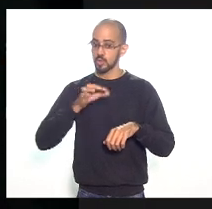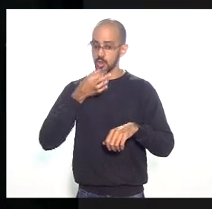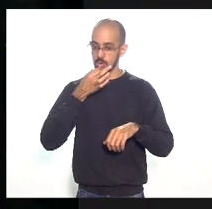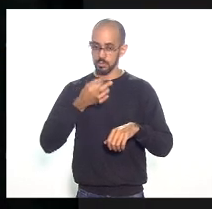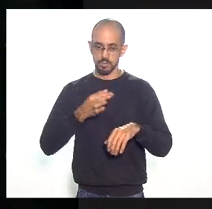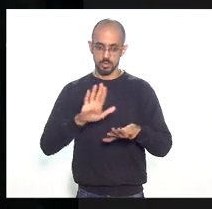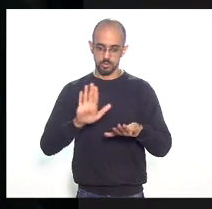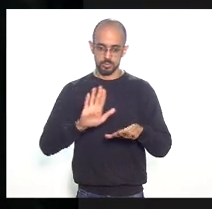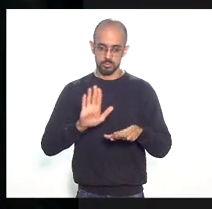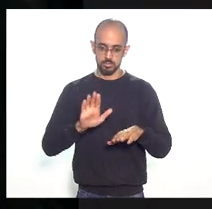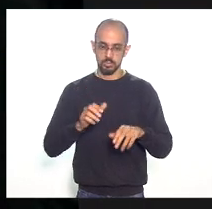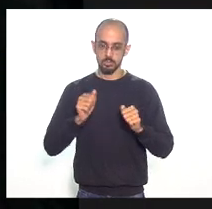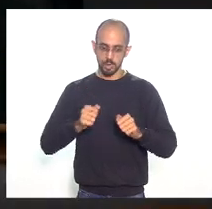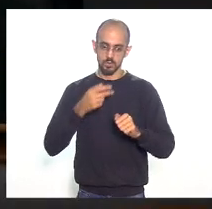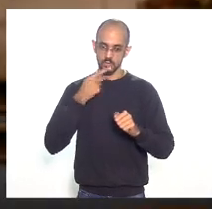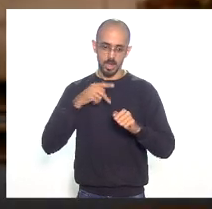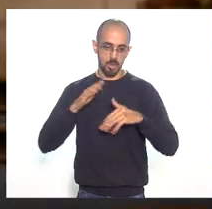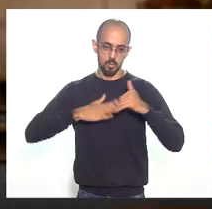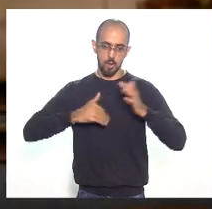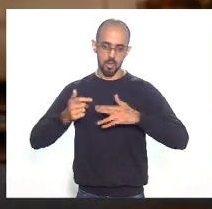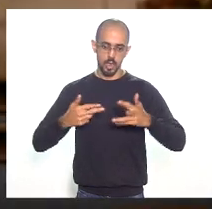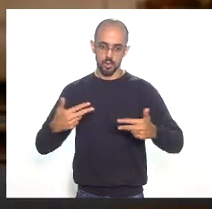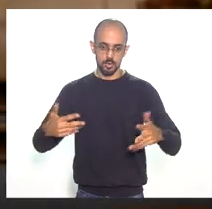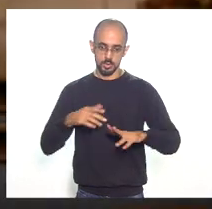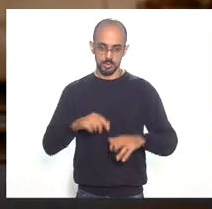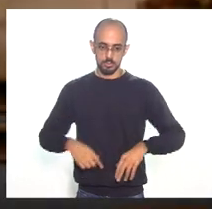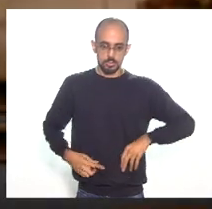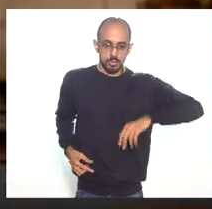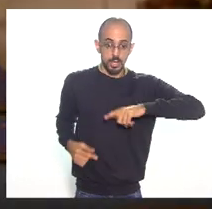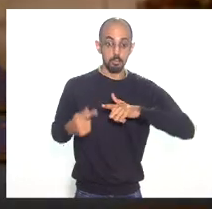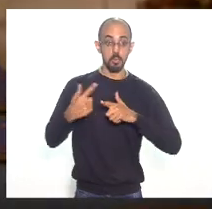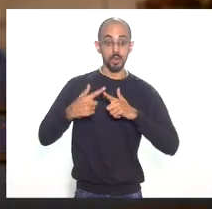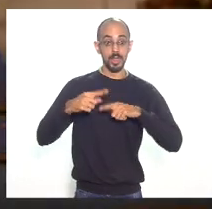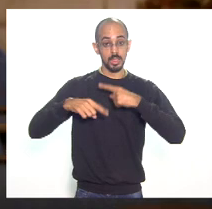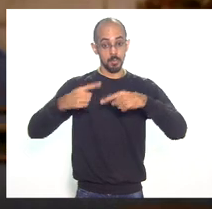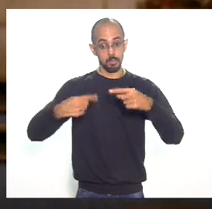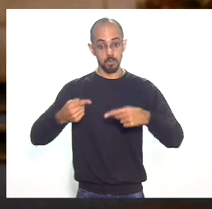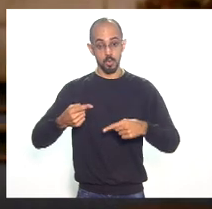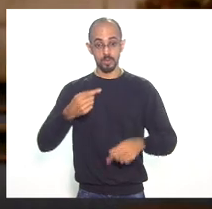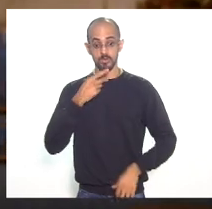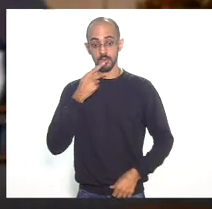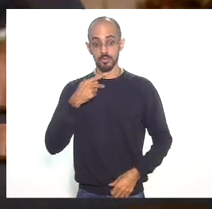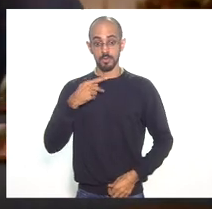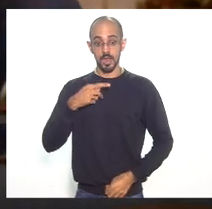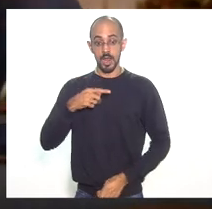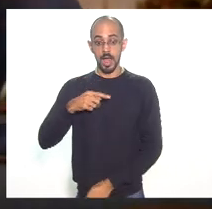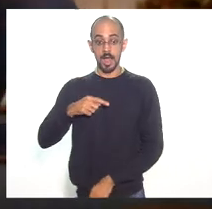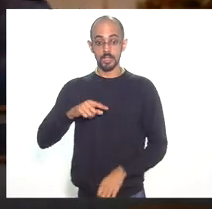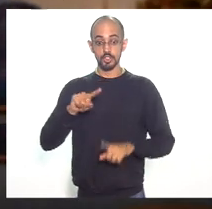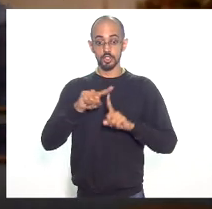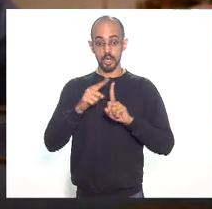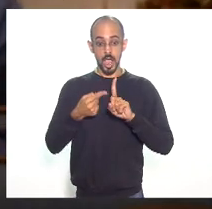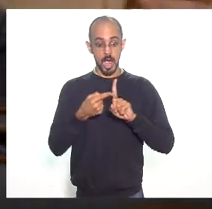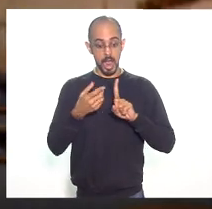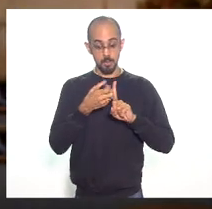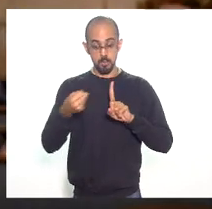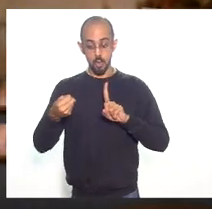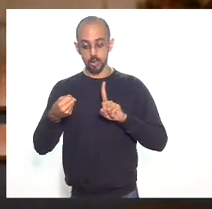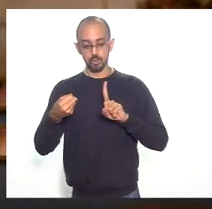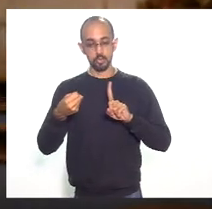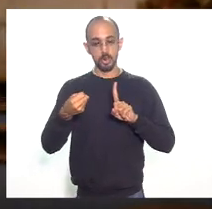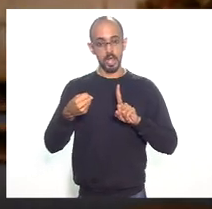manifestar tudo. Obrigado. Ok. É só porque depois, como da outra vez, falaram de aborto e a gente desvirtuou a discussão.